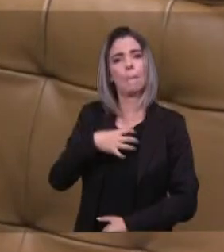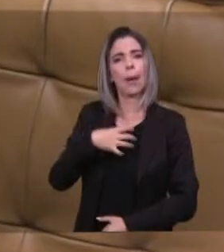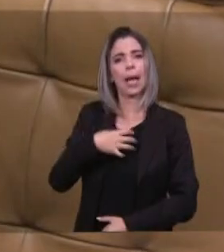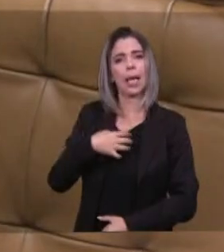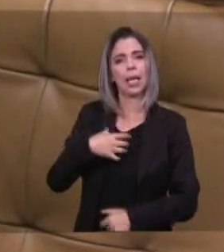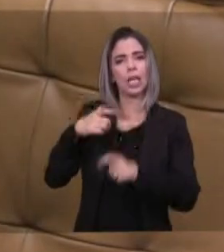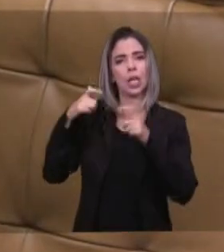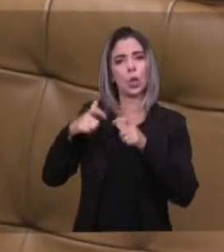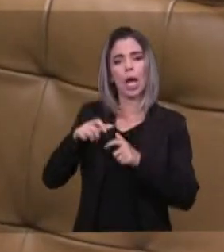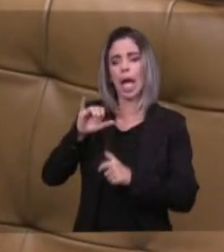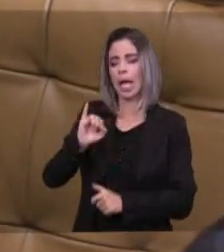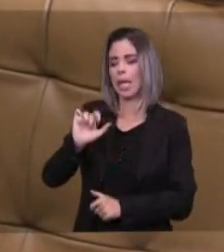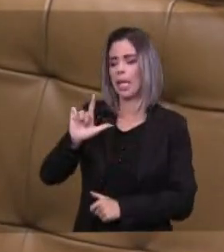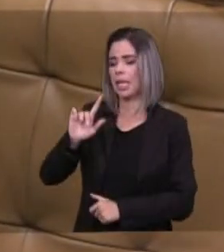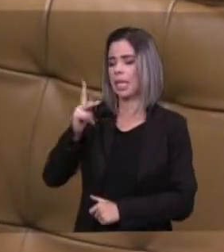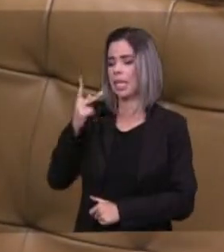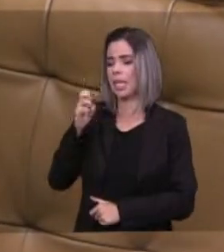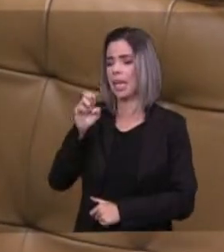Itabuna,